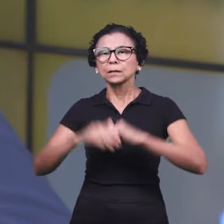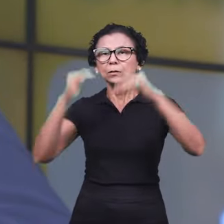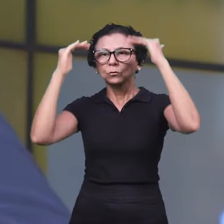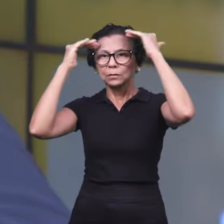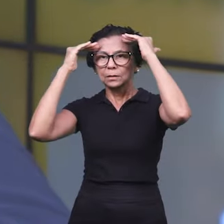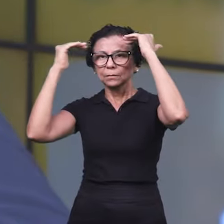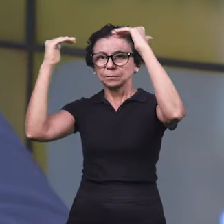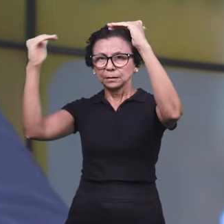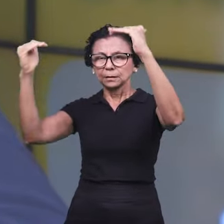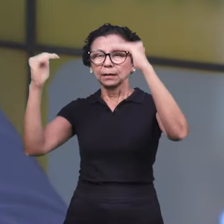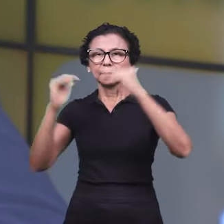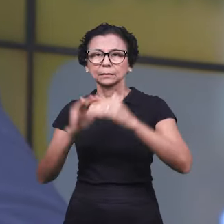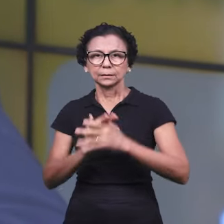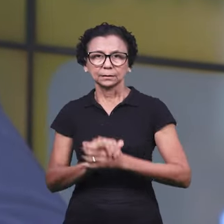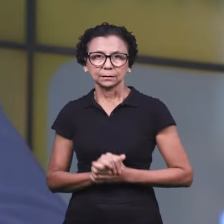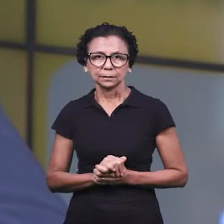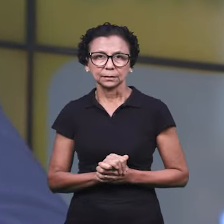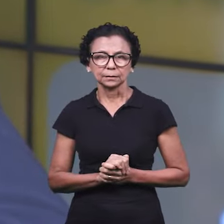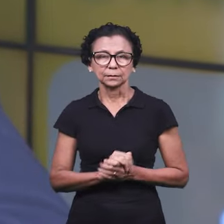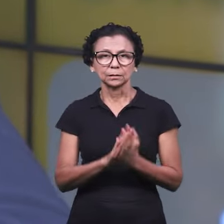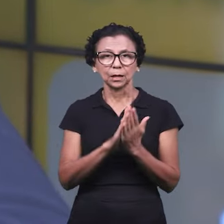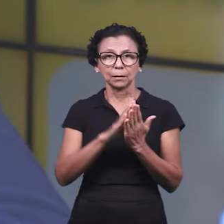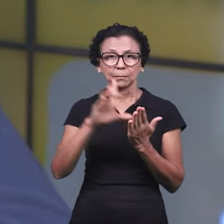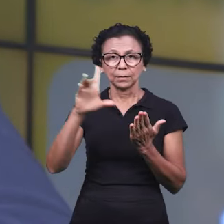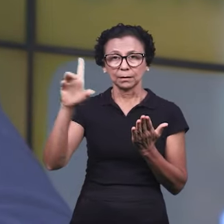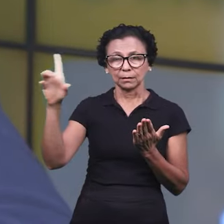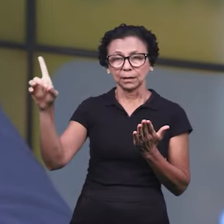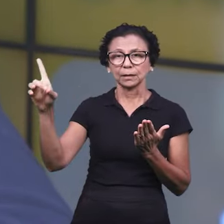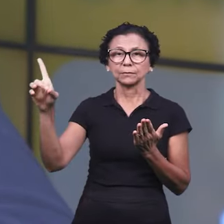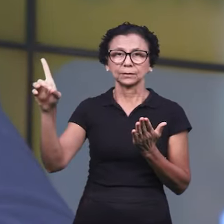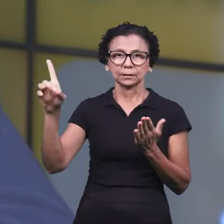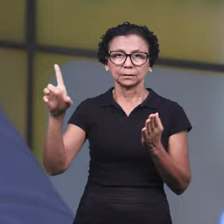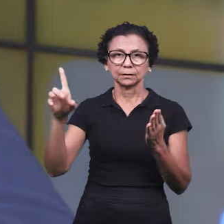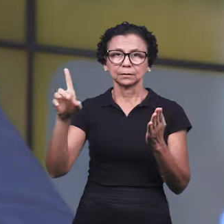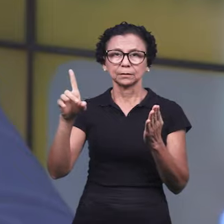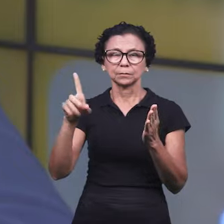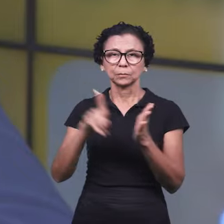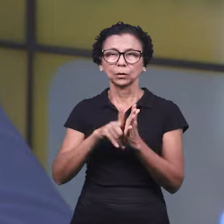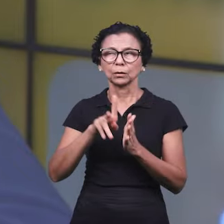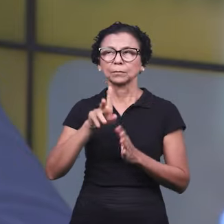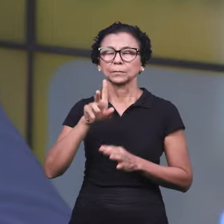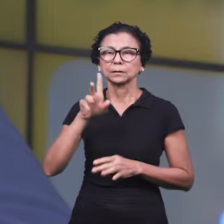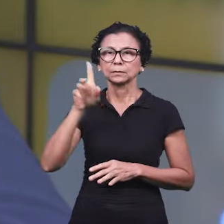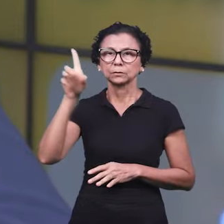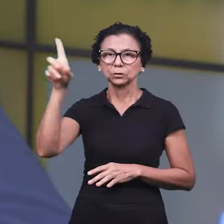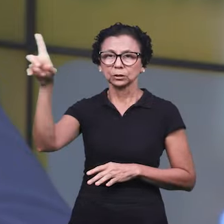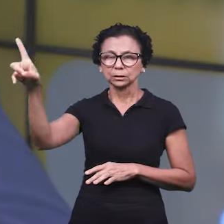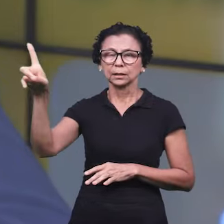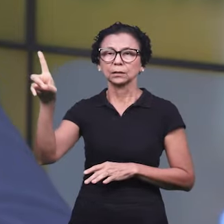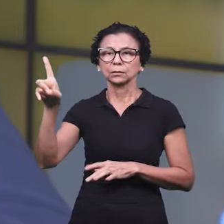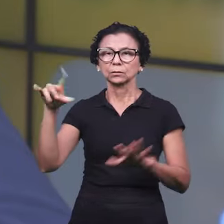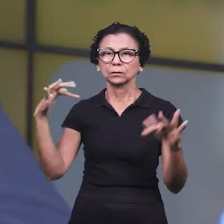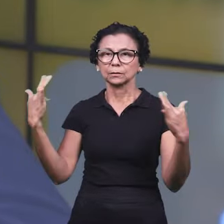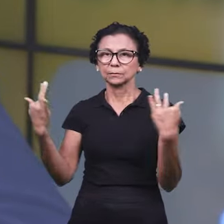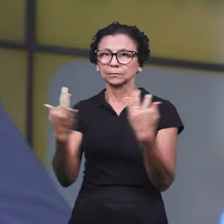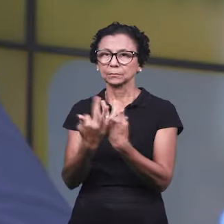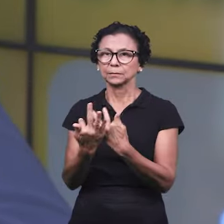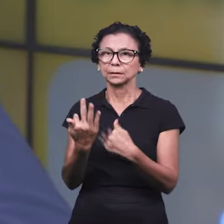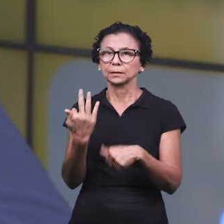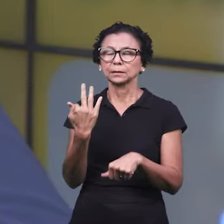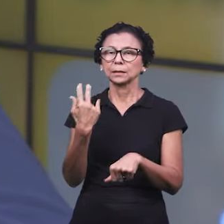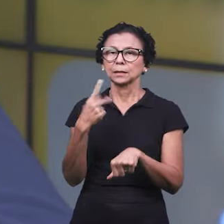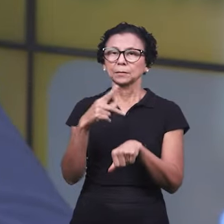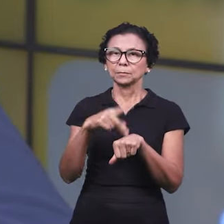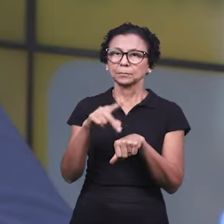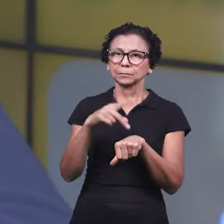quando a família põe em prática aquilo que é estabelecido no âmbito da família o